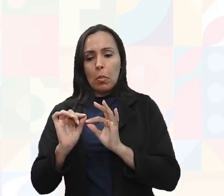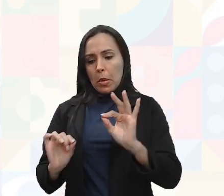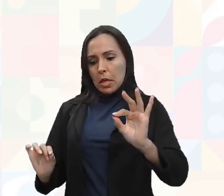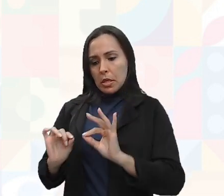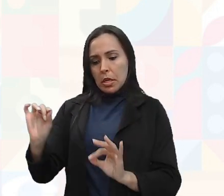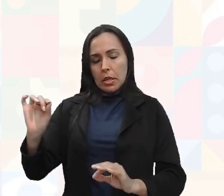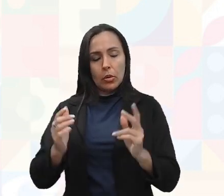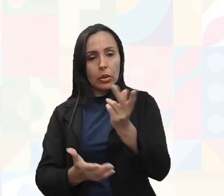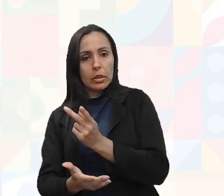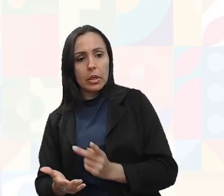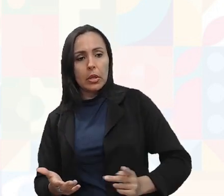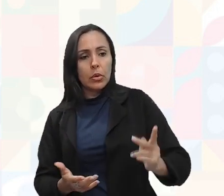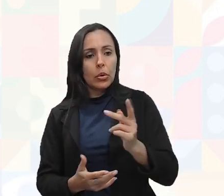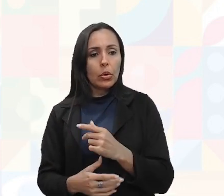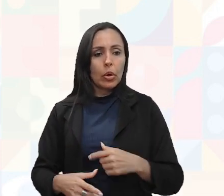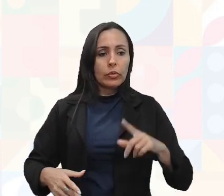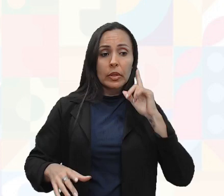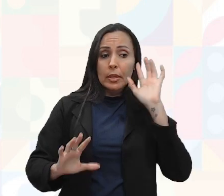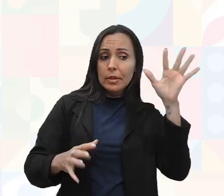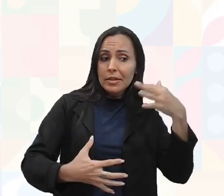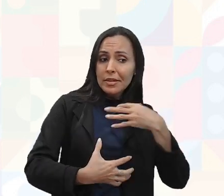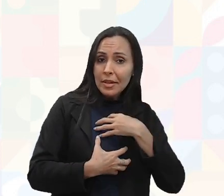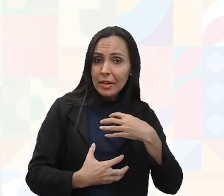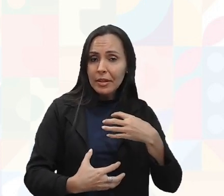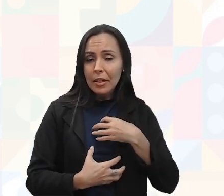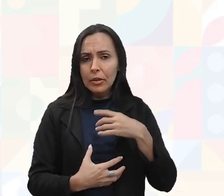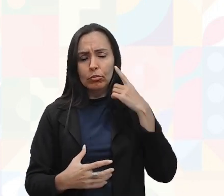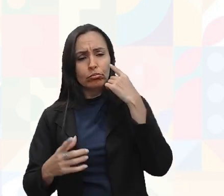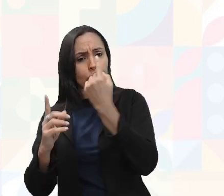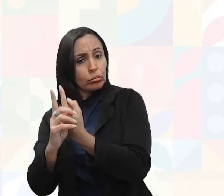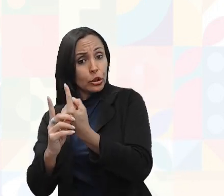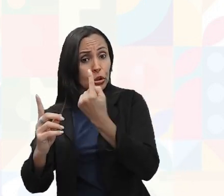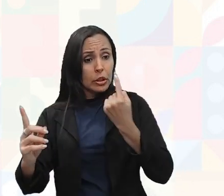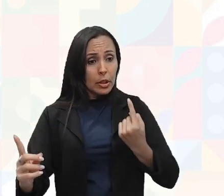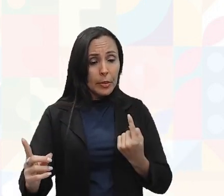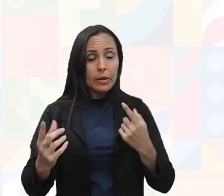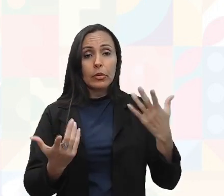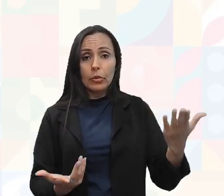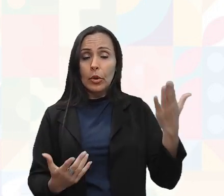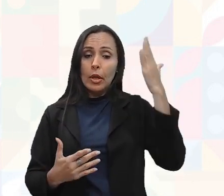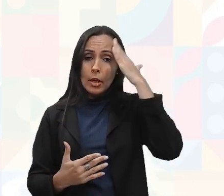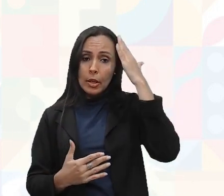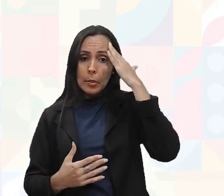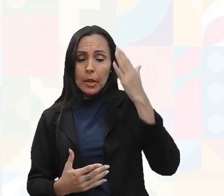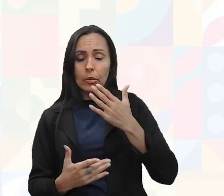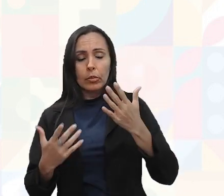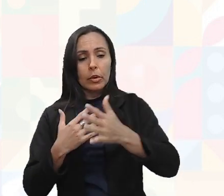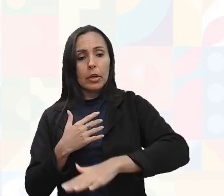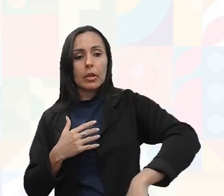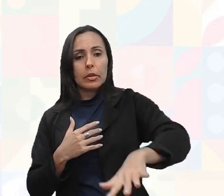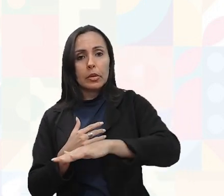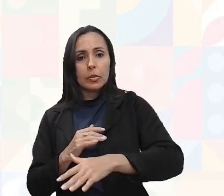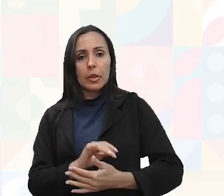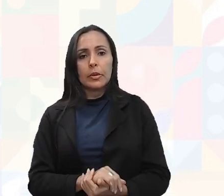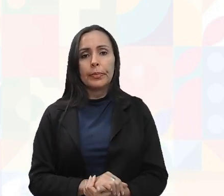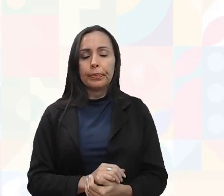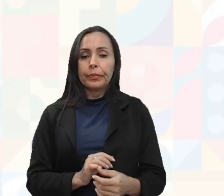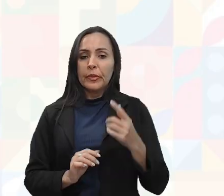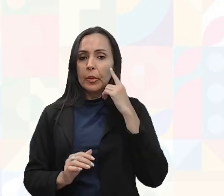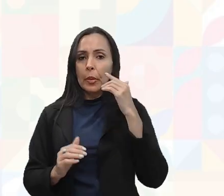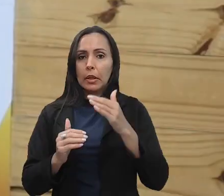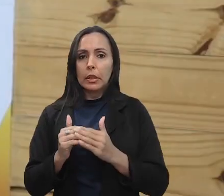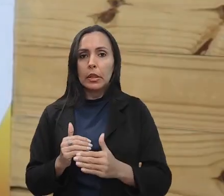desenho, a gente às vezes sente aí um distanciamento do entendimento do que é esse espaço. Mas a partir do momento que a